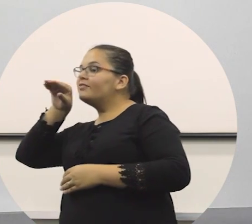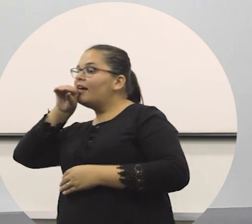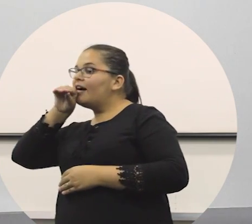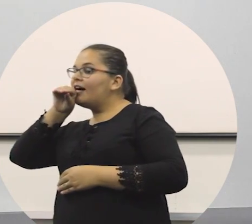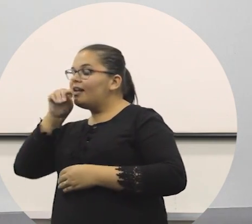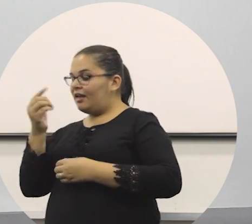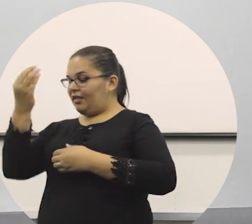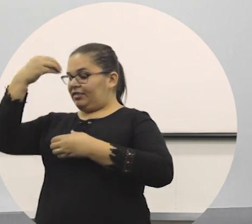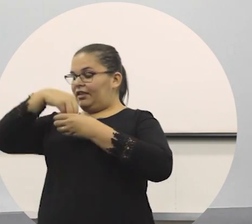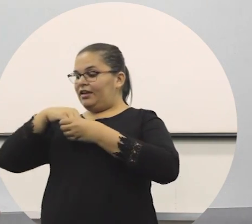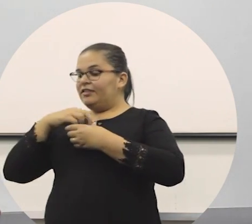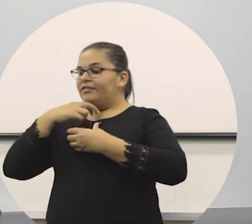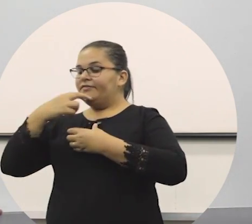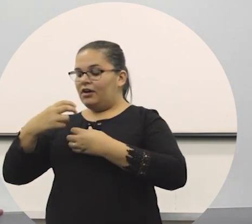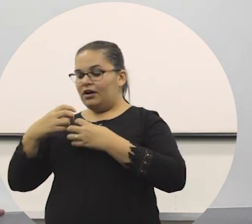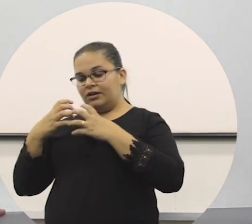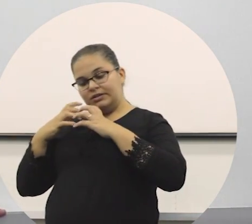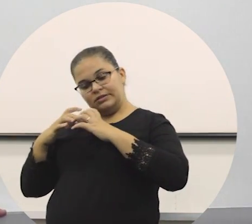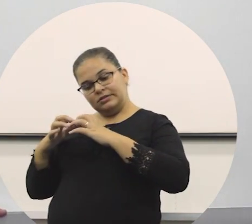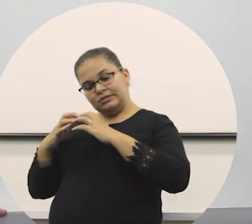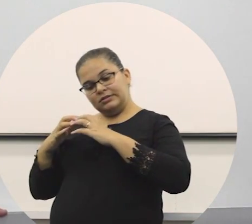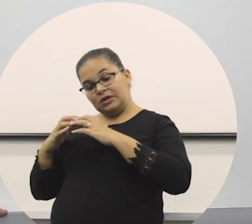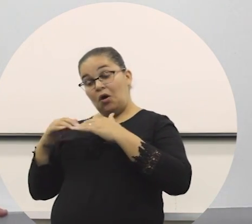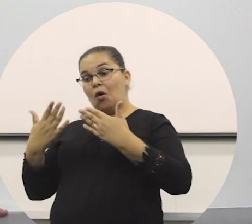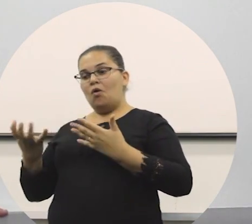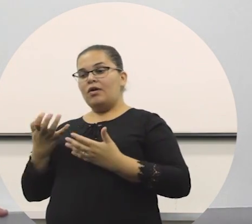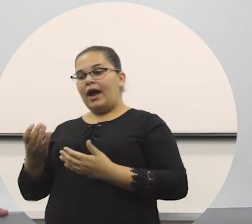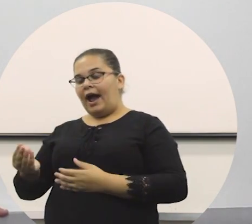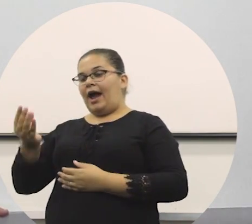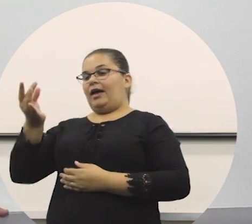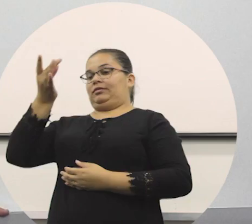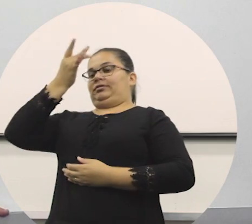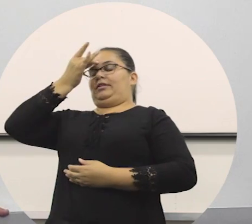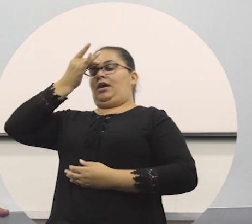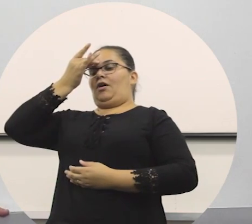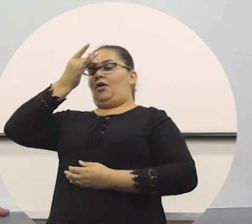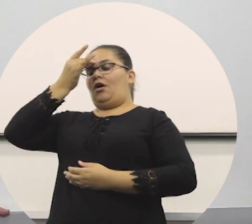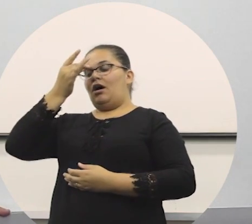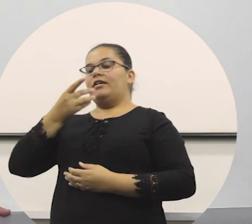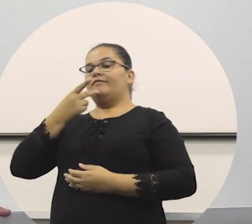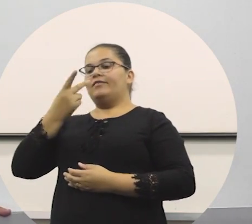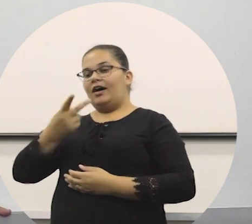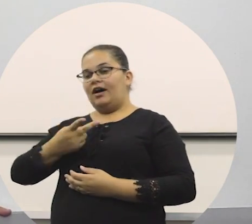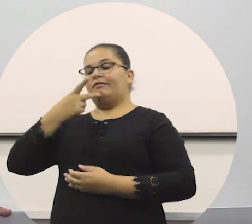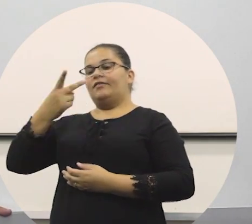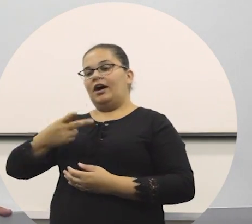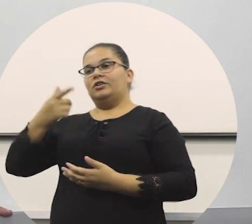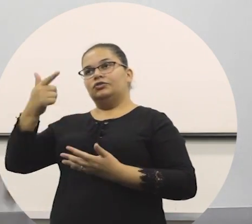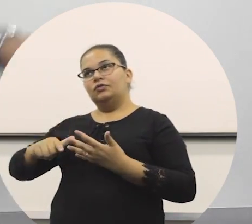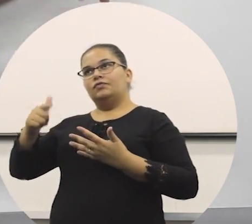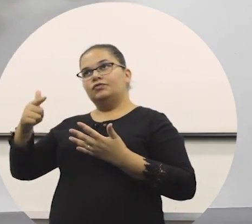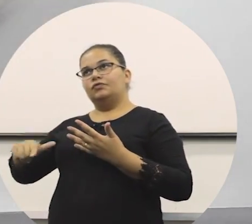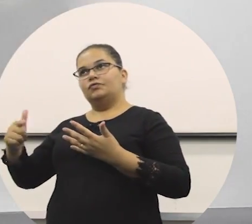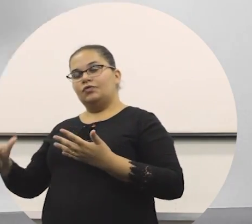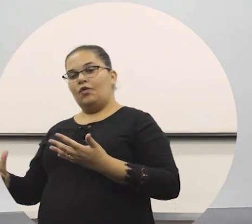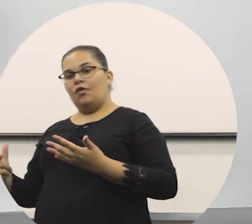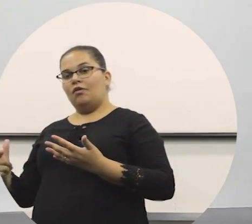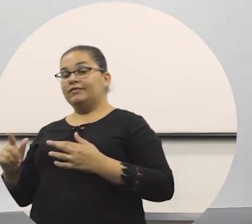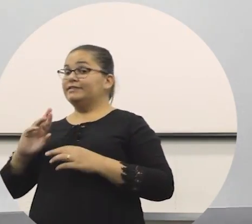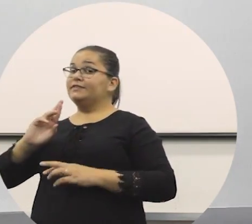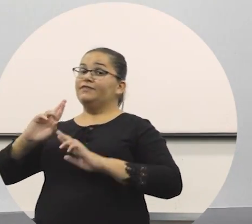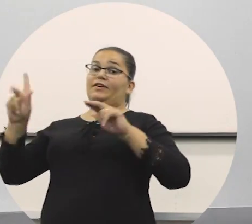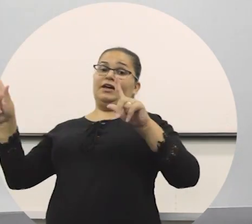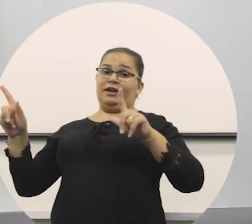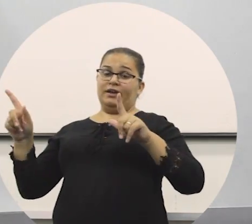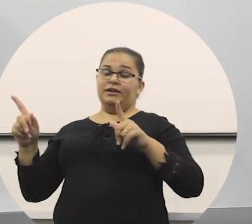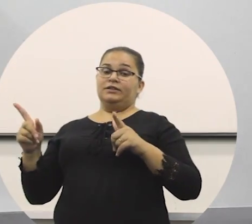interna, que nós fazemos quando nós queremos memorizar alguma coisa, a gente repete, ok? Eu preciso ir direto.